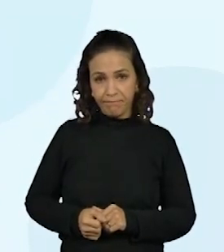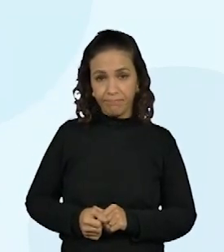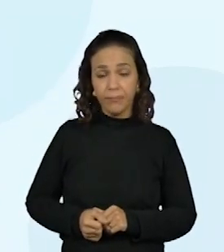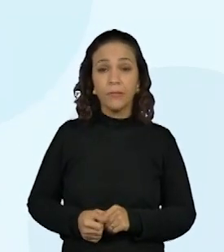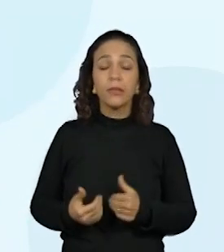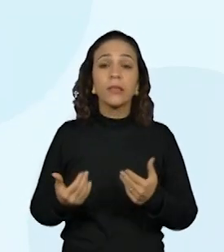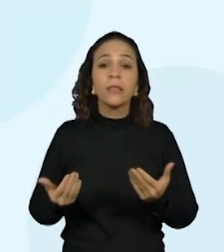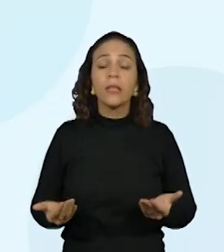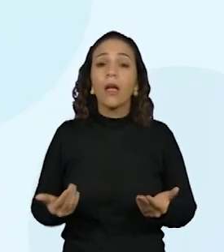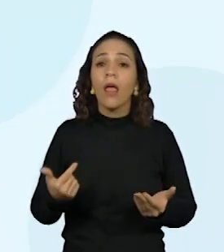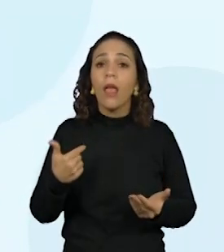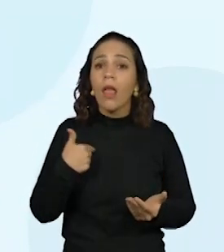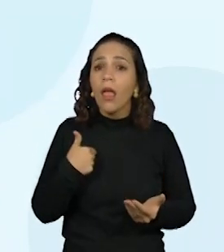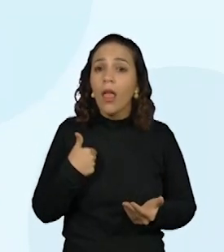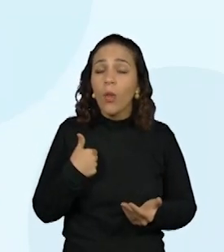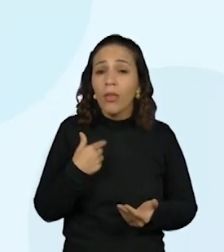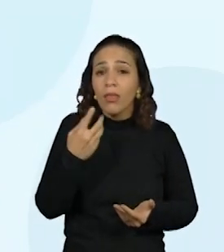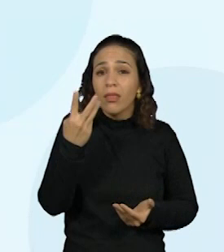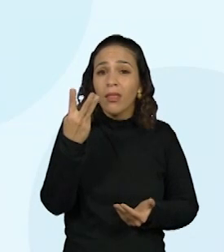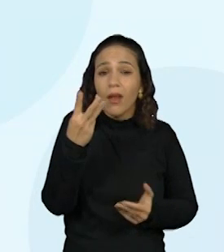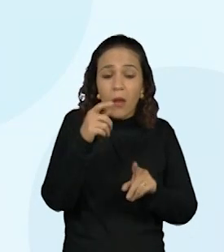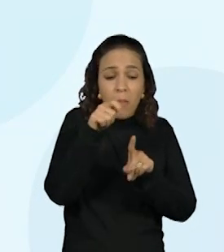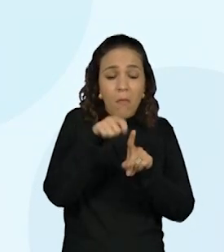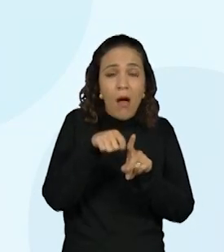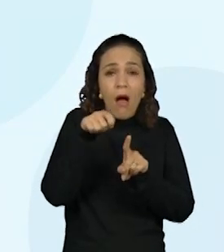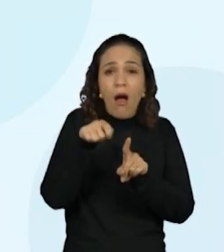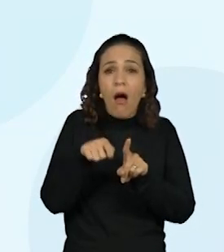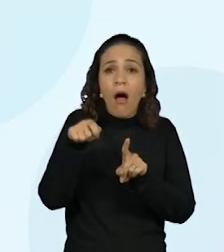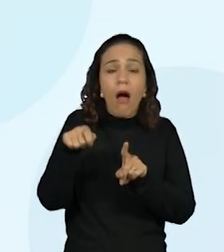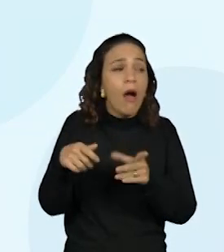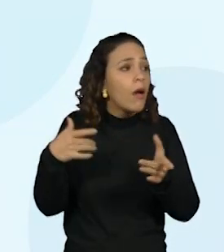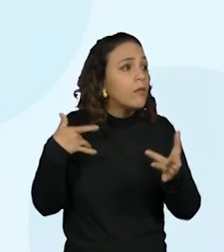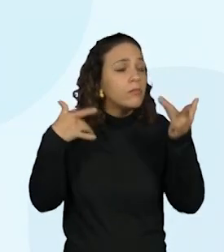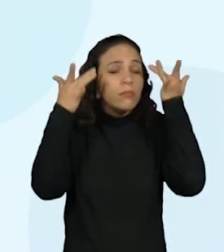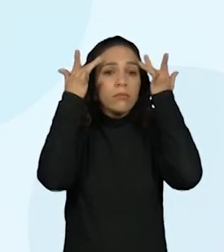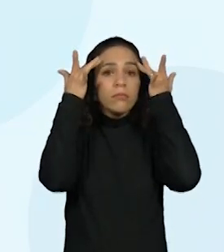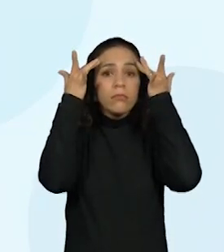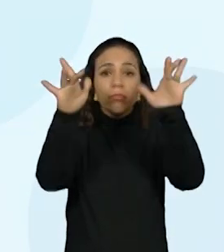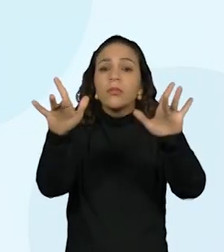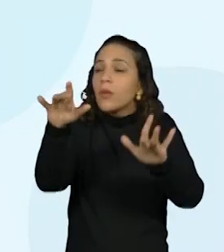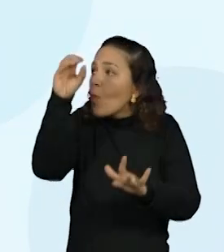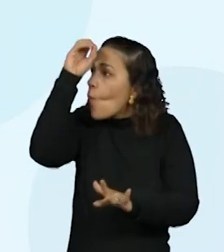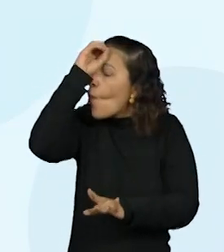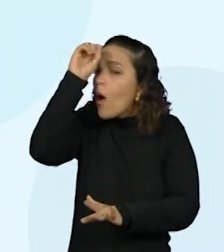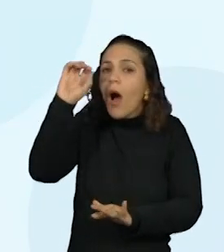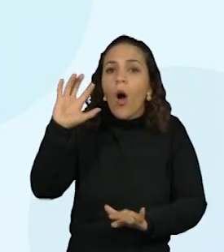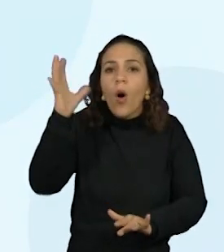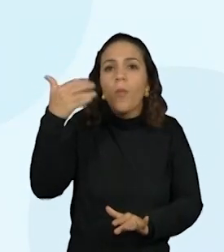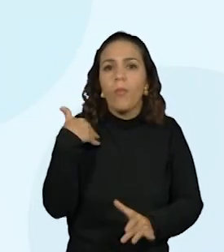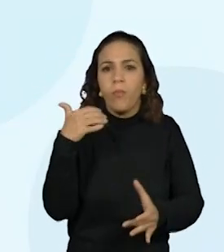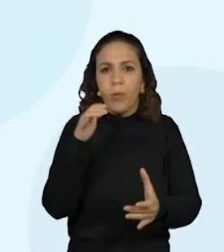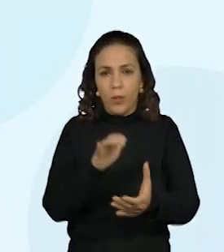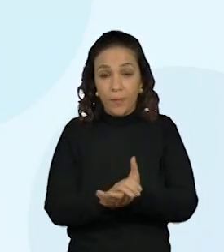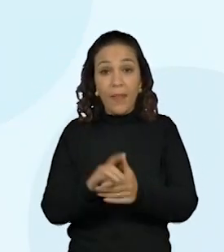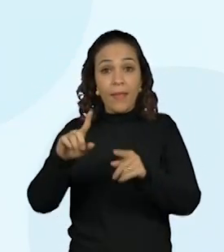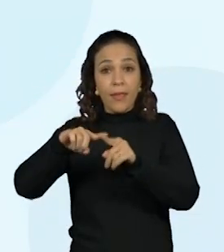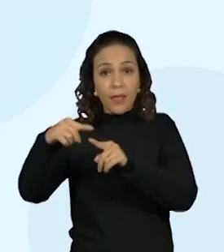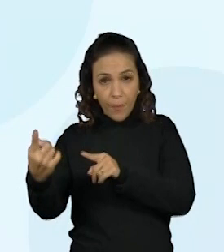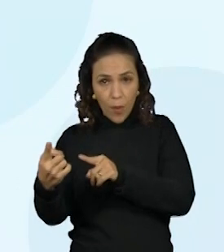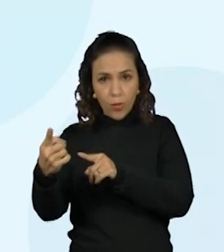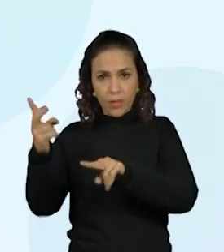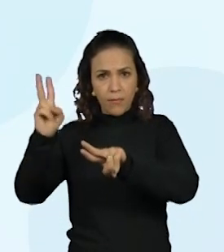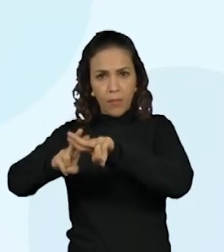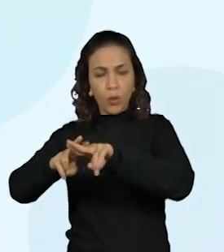Fiquei 3 meses sem saber o que tinha acontecido com ele. Quando ele saiu,